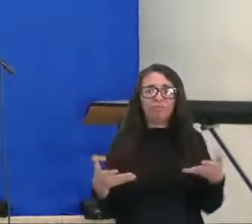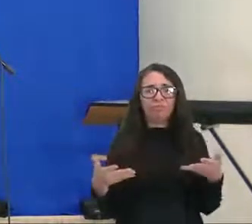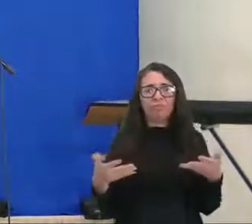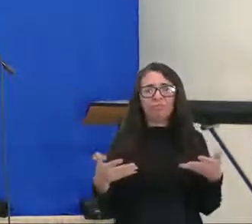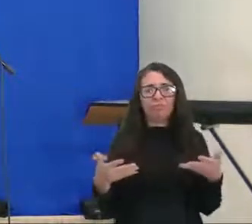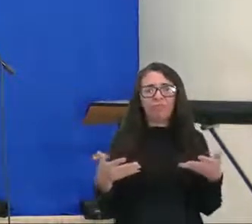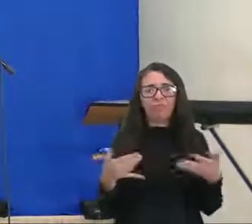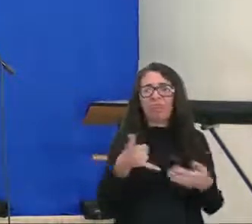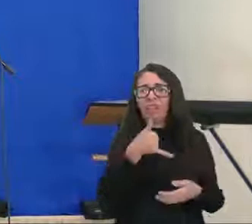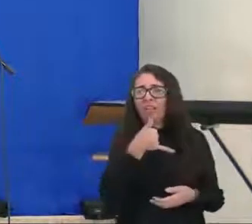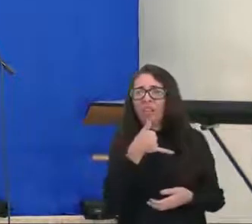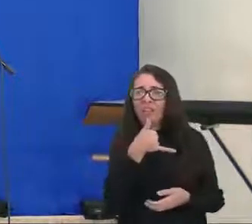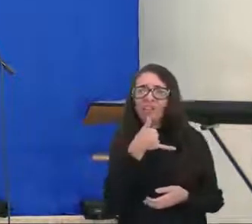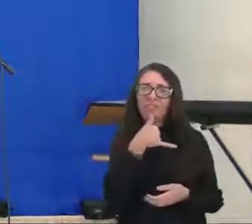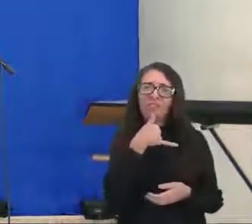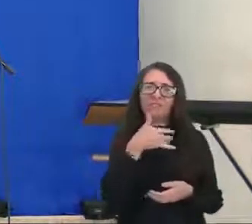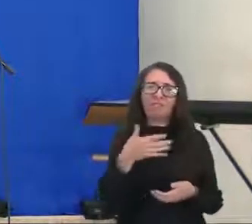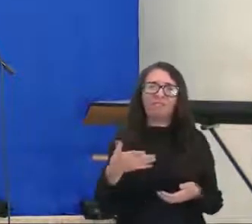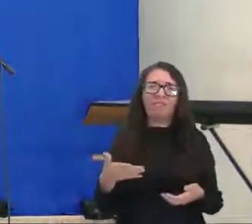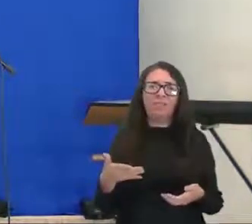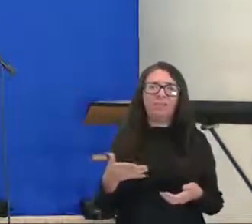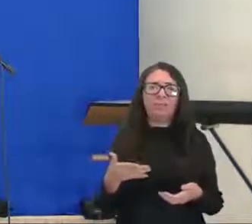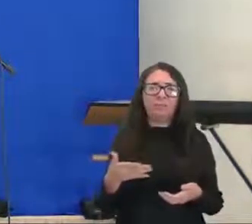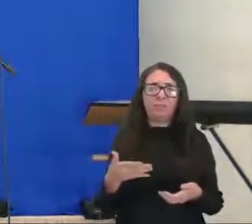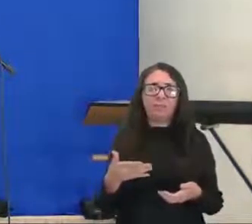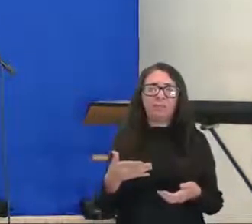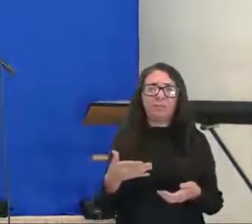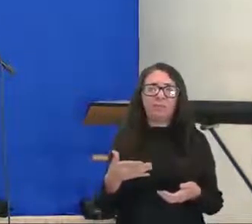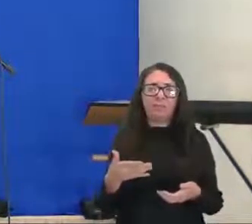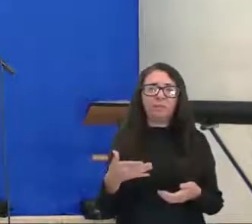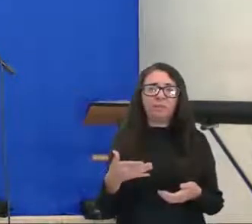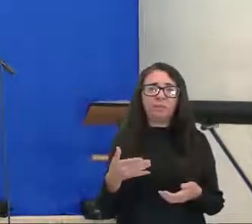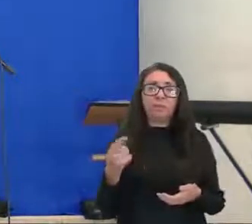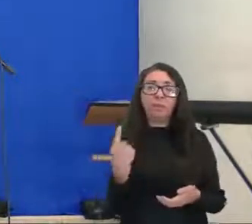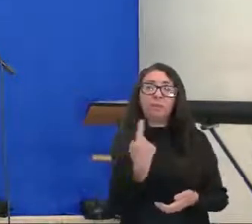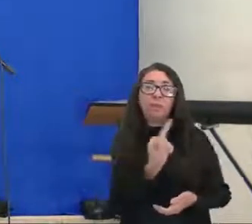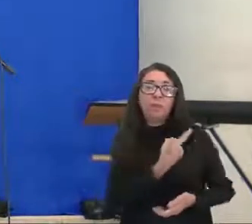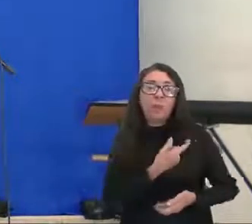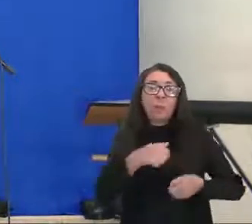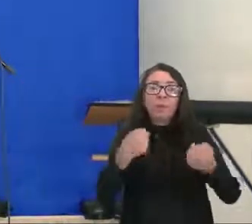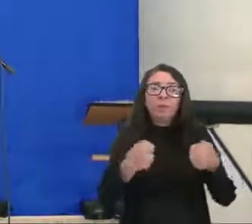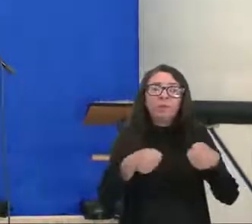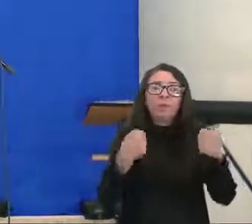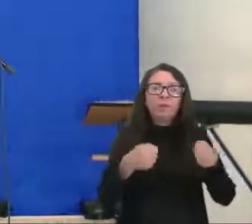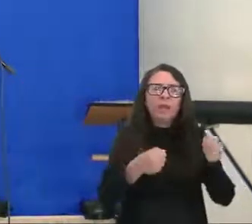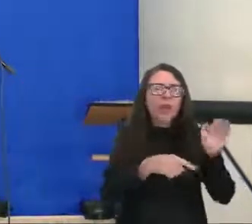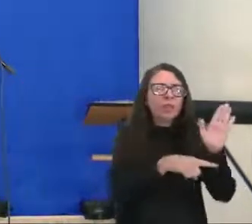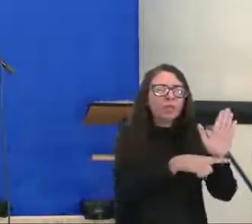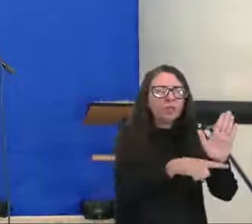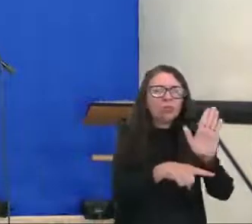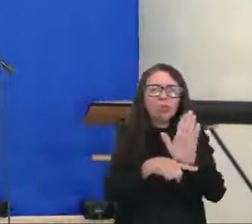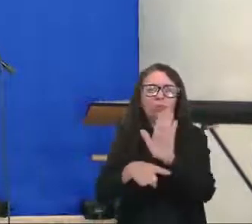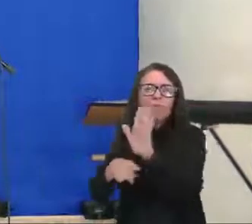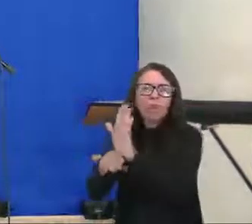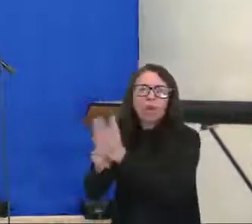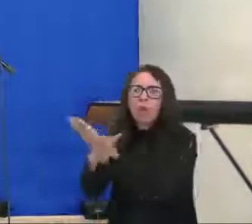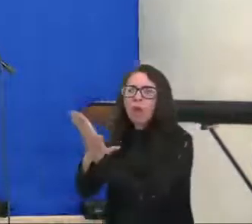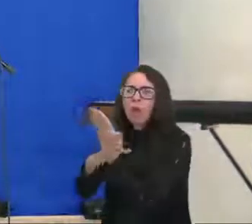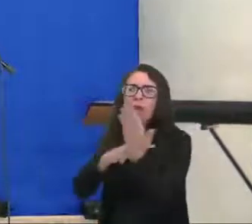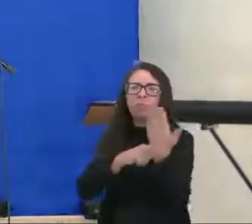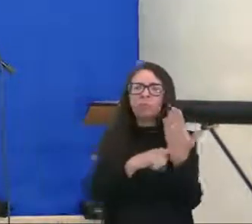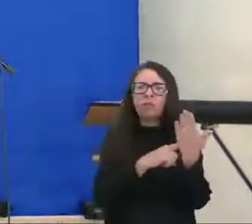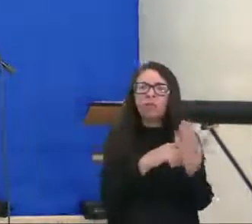isso tem que estar, vai ter desvios de, lógico, né? A gente comentou na aula passada que perfeição